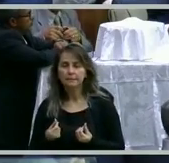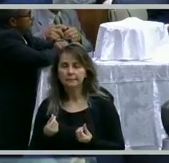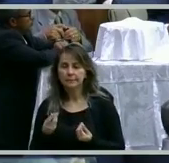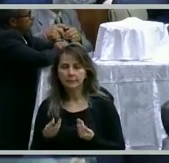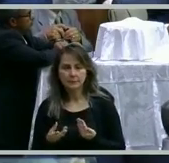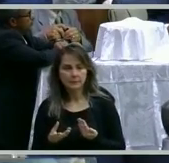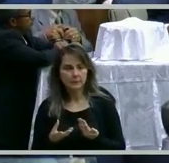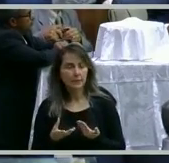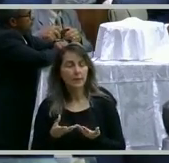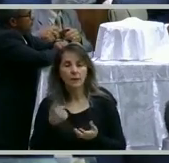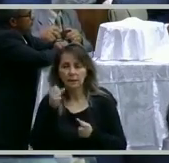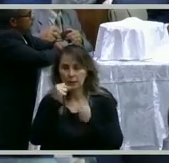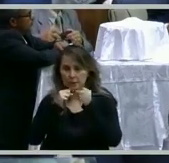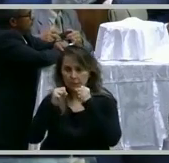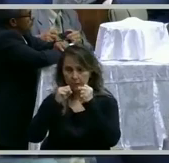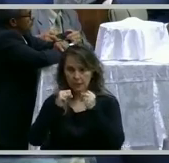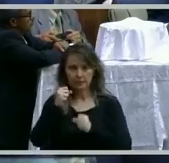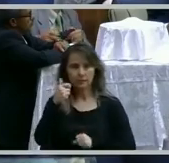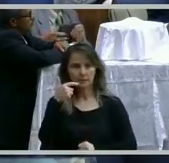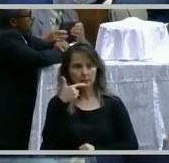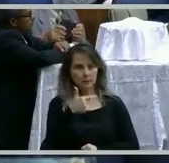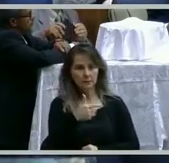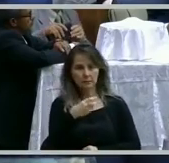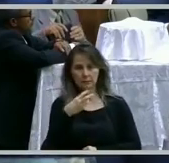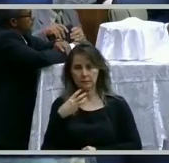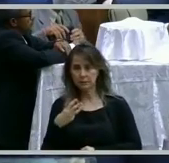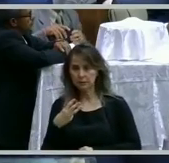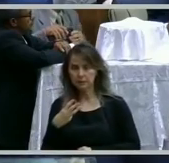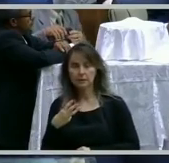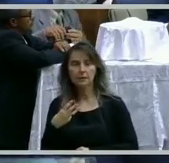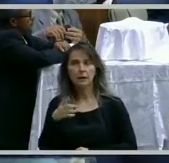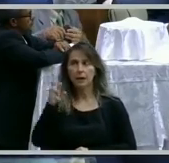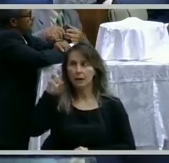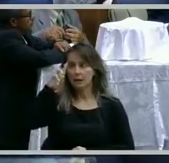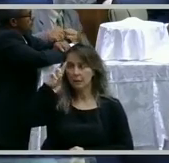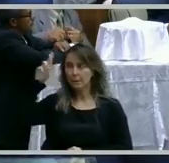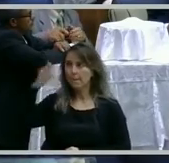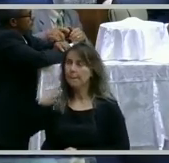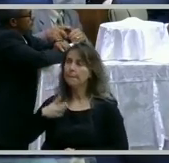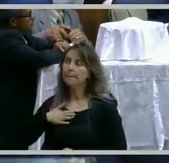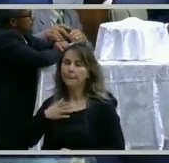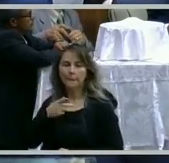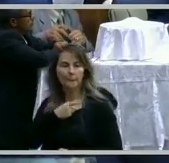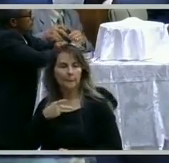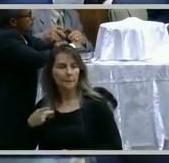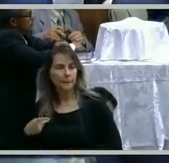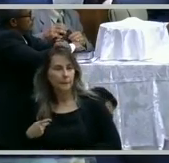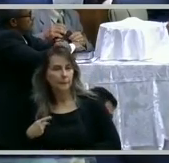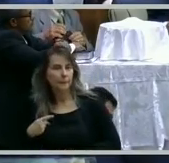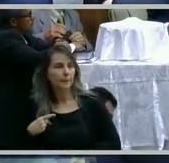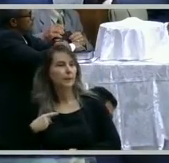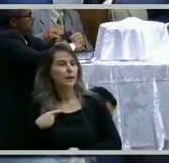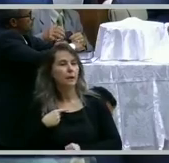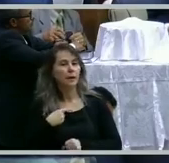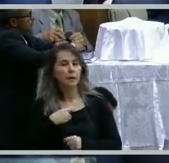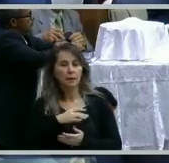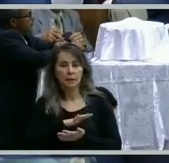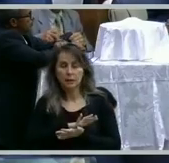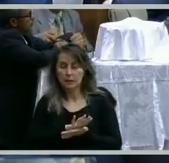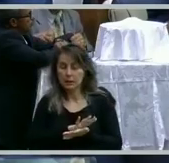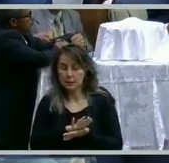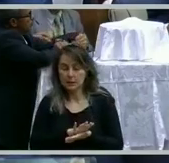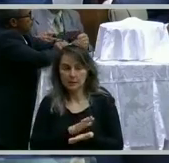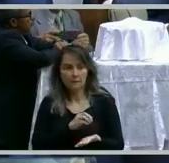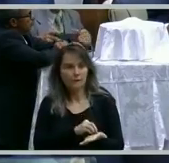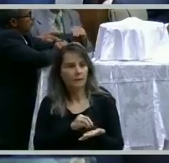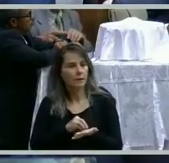o Salmo 23, o Senhor é meu pastor, nada me faltará. Porque toda palavra, toda Bíblia, ela é